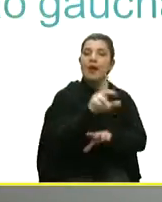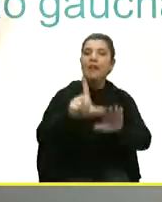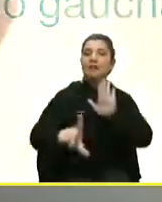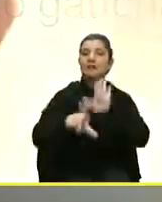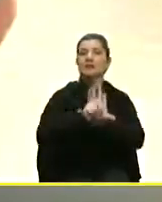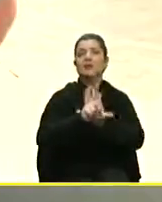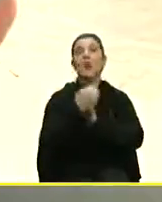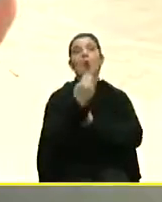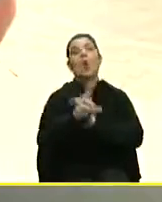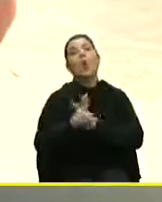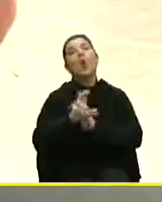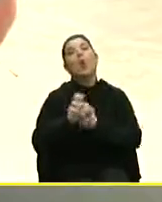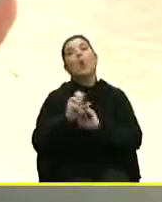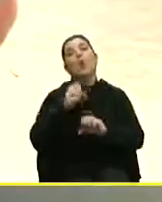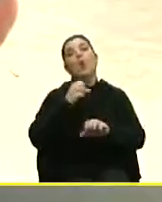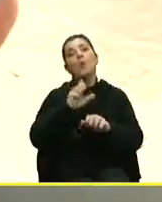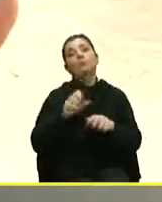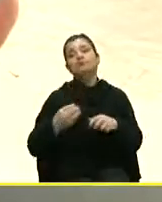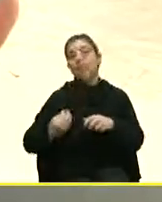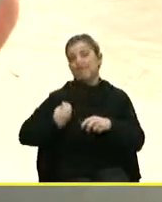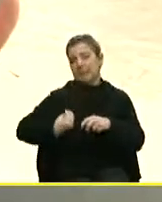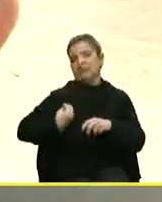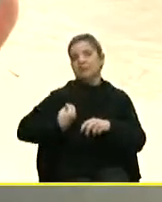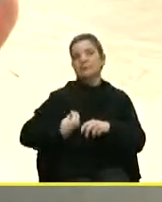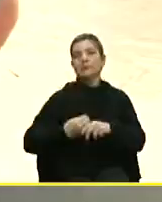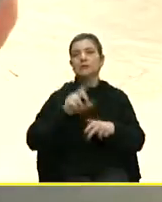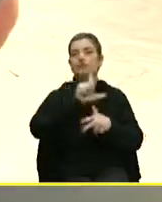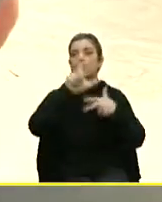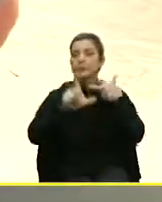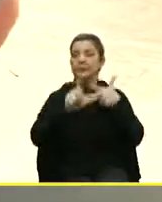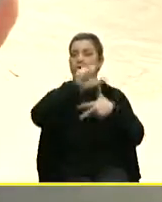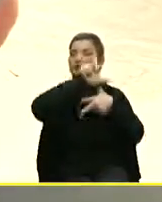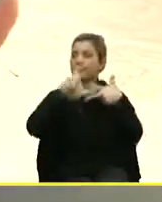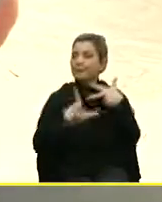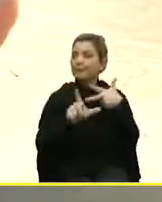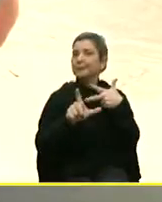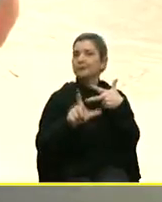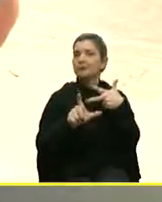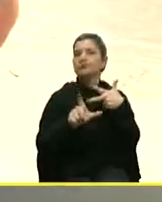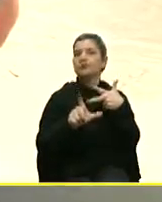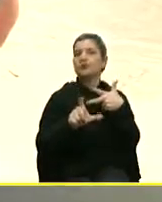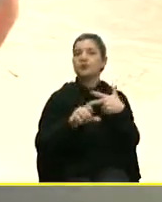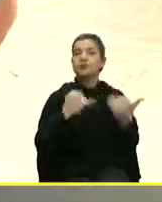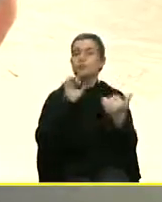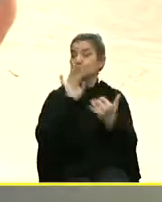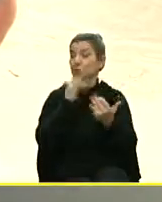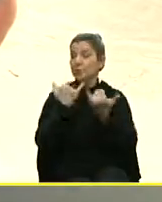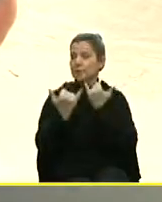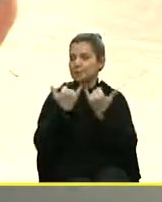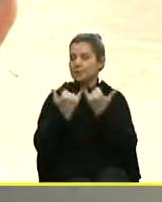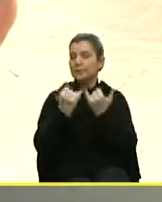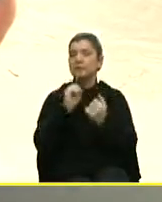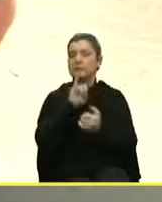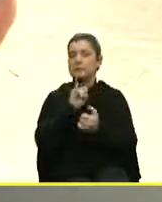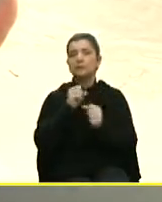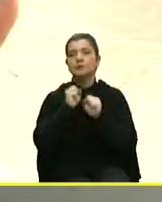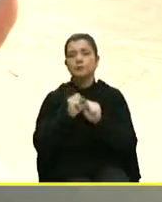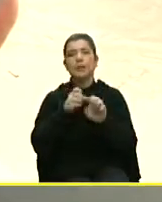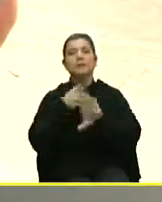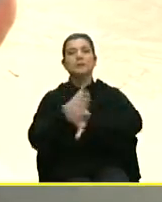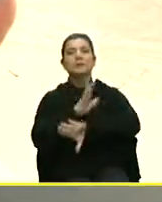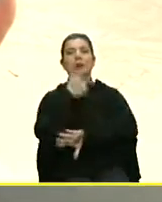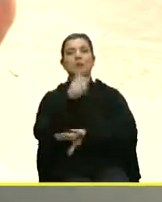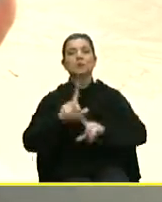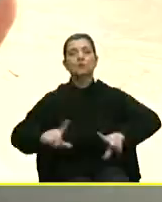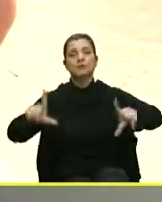Executivo Poder Legislativo que quer encontrar leis que tratam do mesmo tema para dar um exemplo para você se puder passar para mais um mais